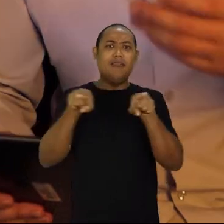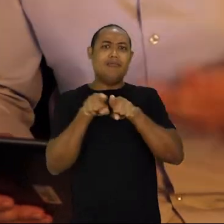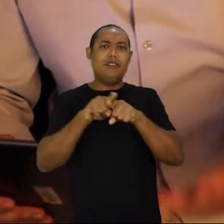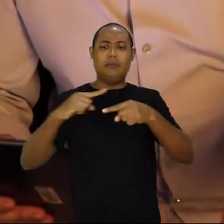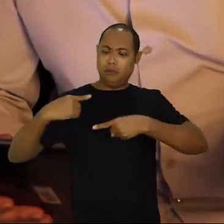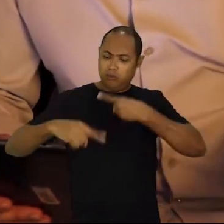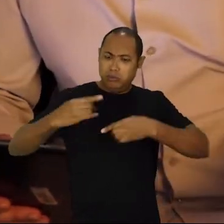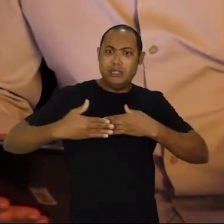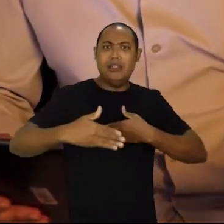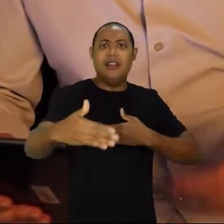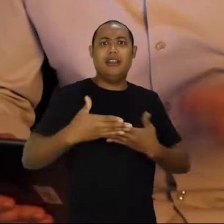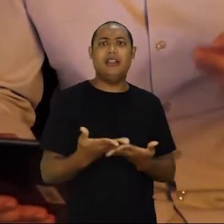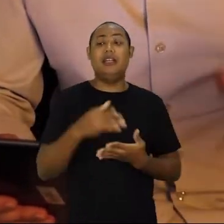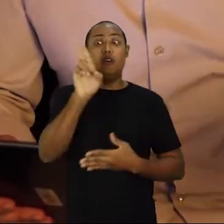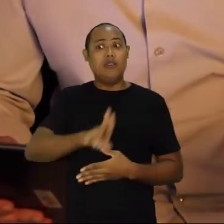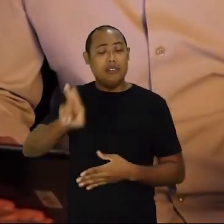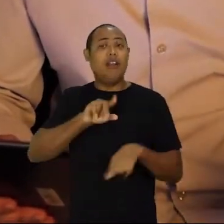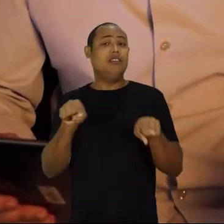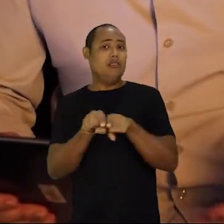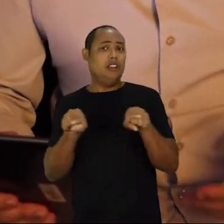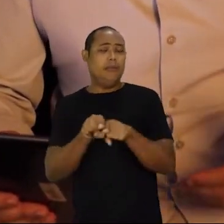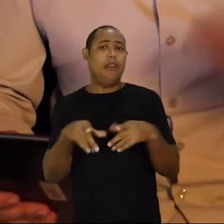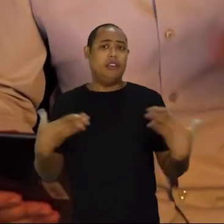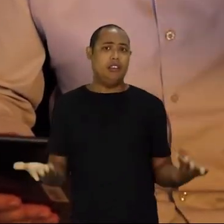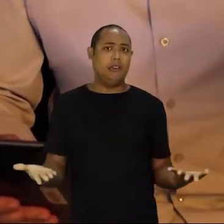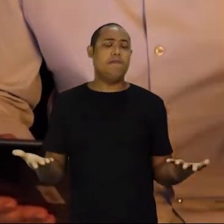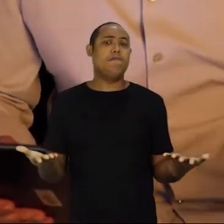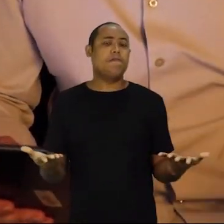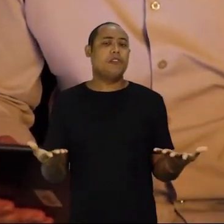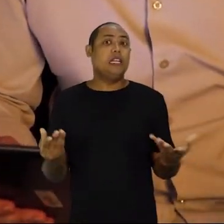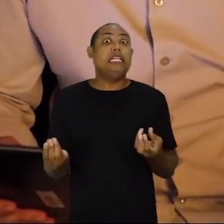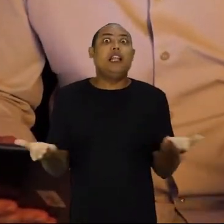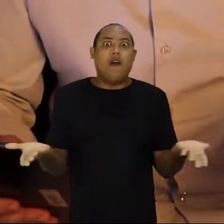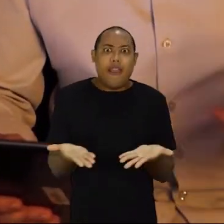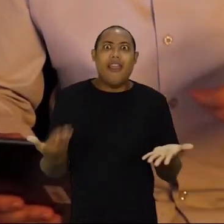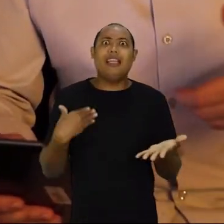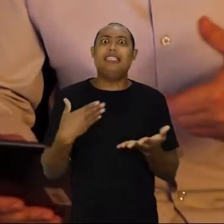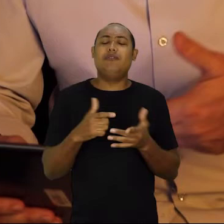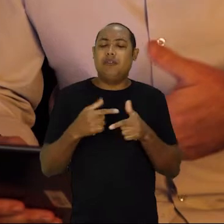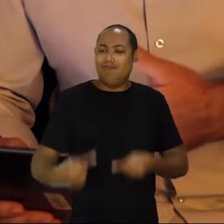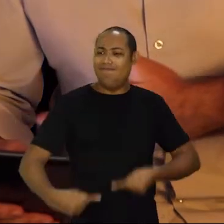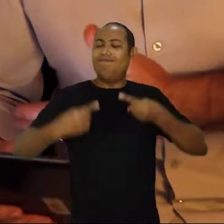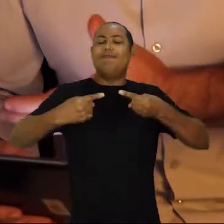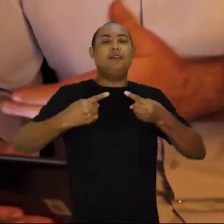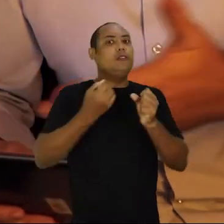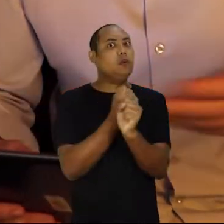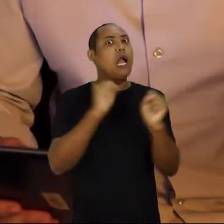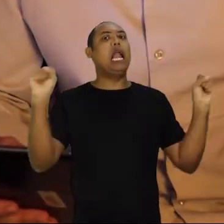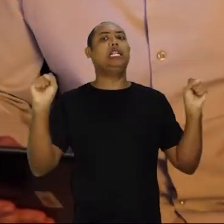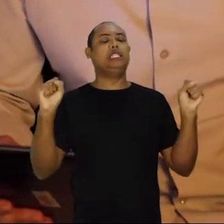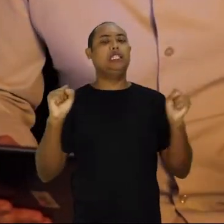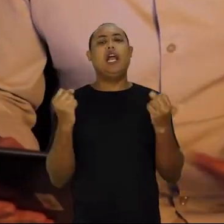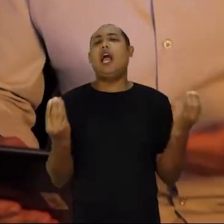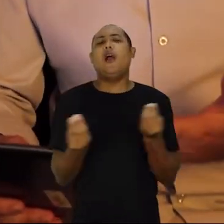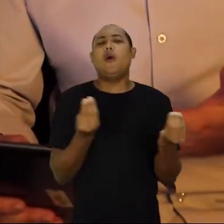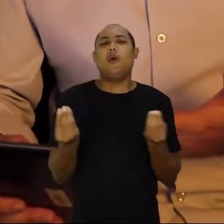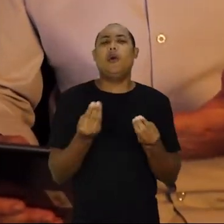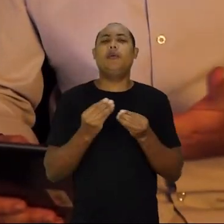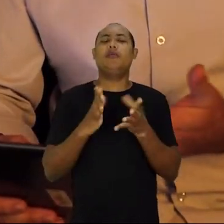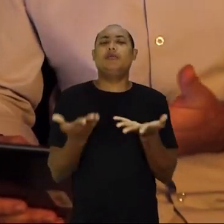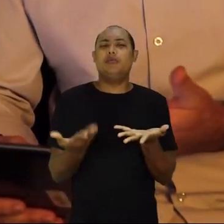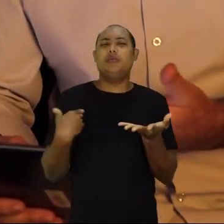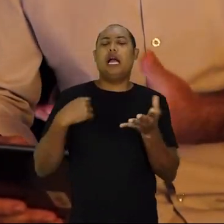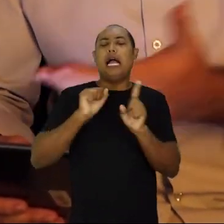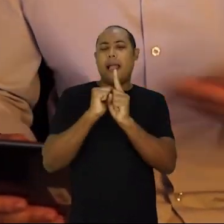fenômeno inédito para a nossa sociedade, para a nossa geração, para a nossa universidade. Portanto, esse foi um grande